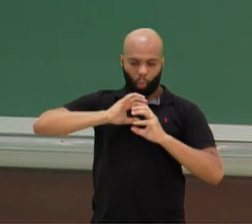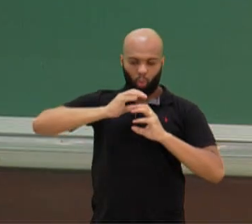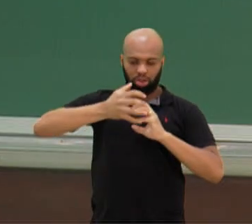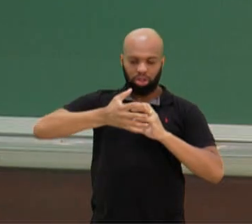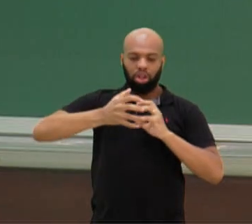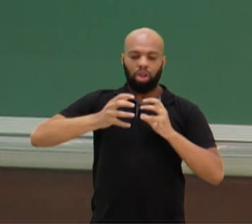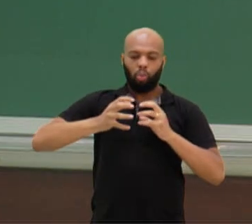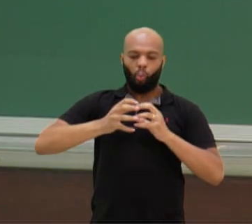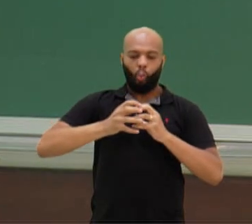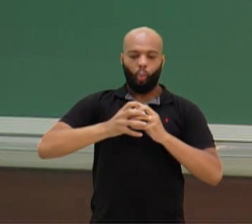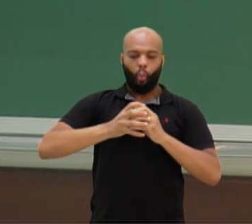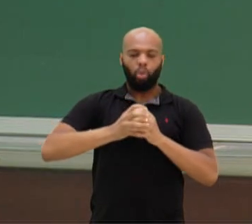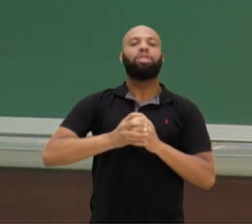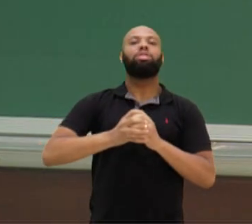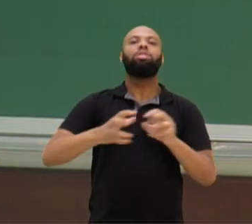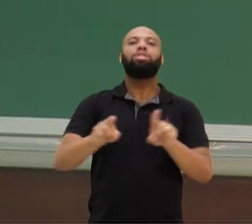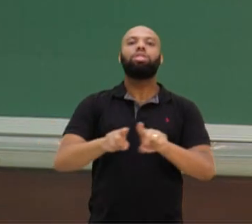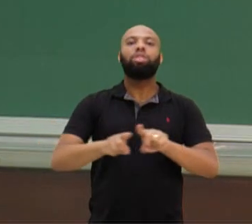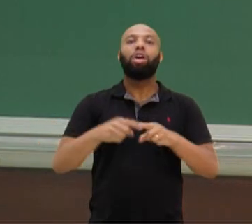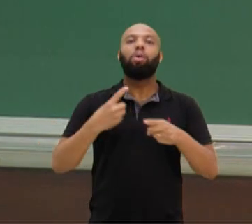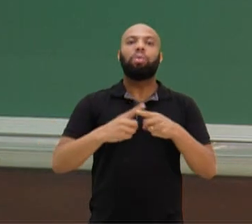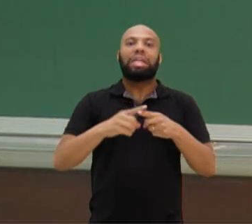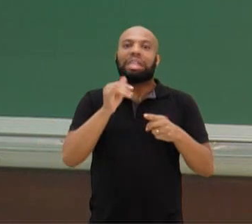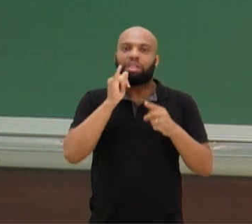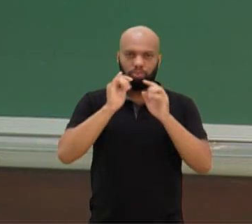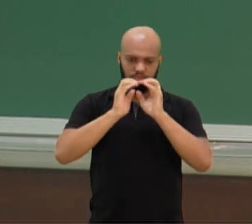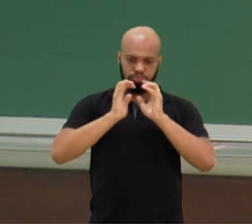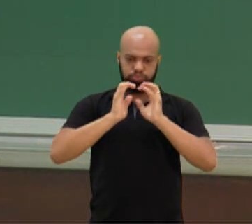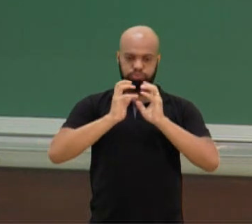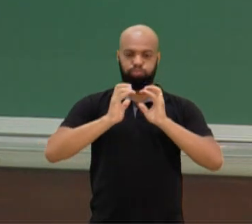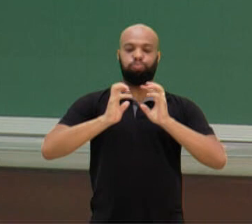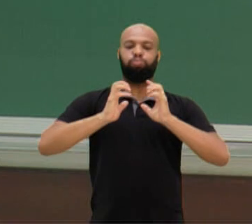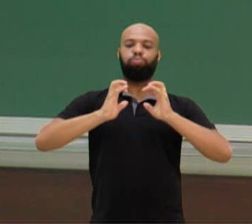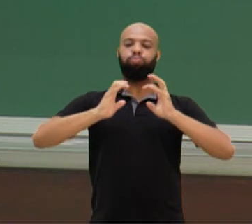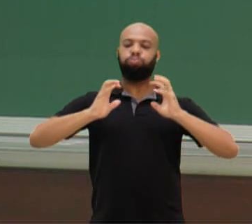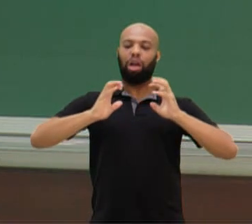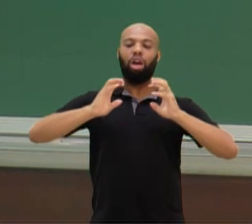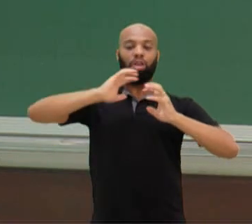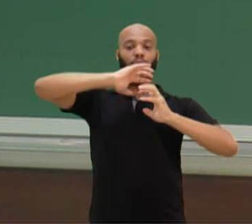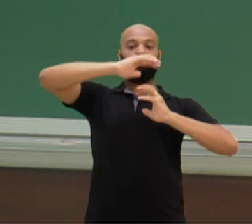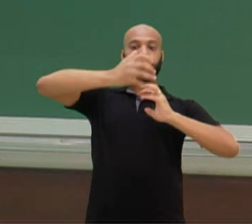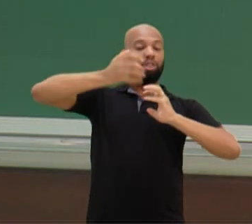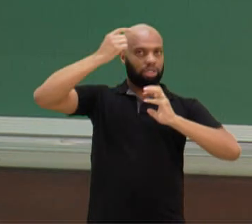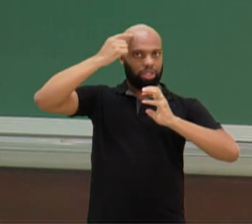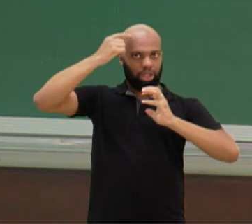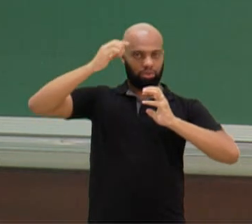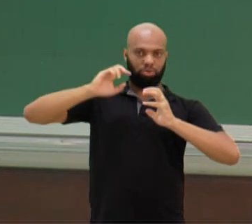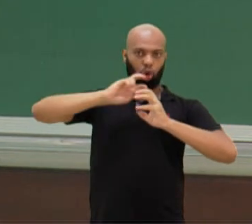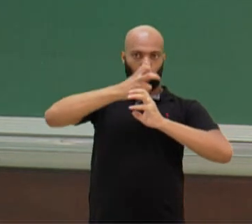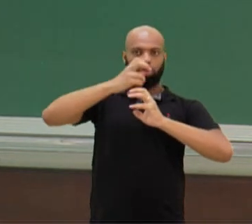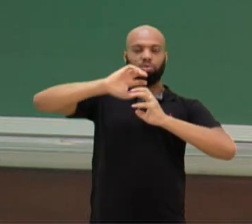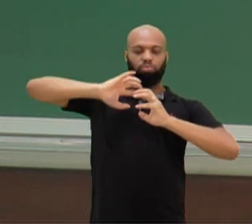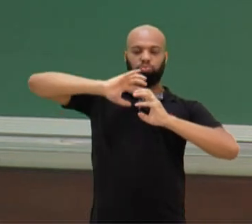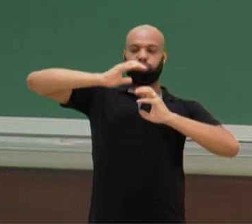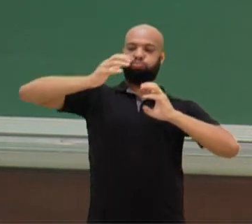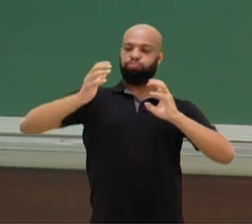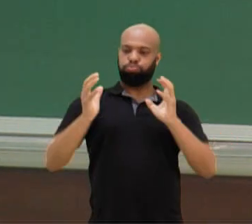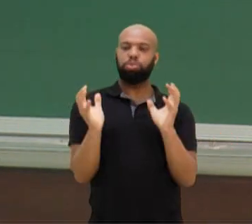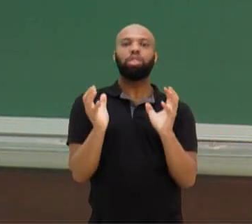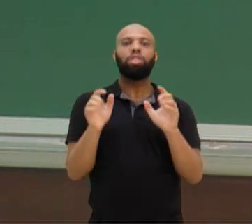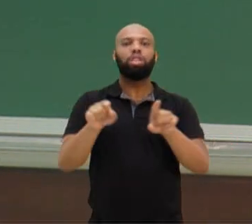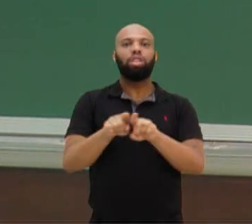o volume do crânio vai crescendo conforme o tamanho do cérebro. Se o cérebro está pequeno, o volume do crânio fica menor também, tá? Então, é isso que